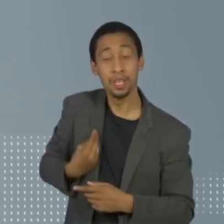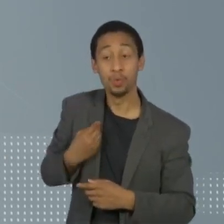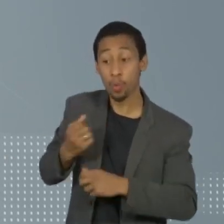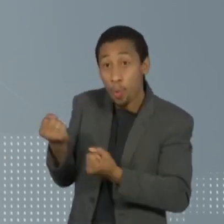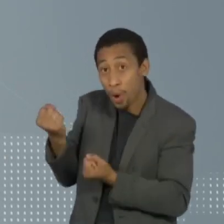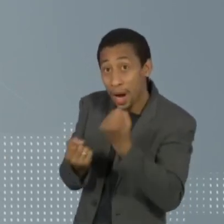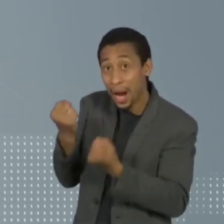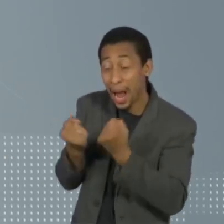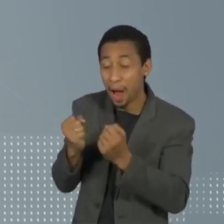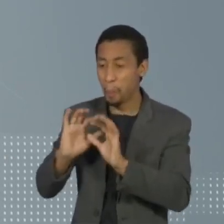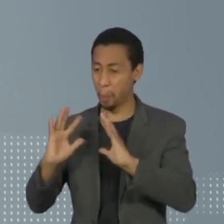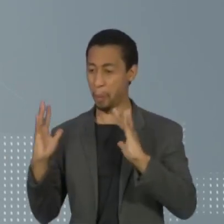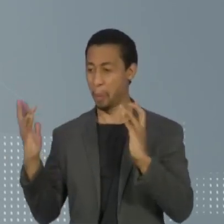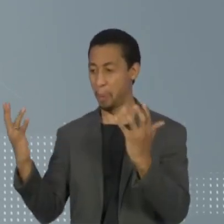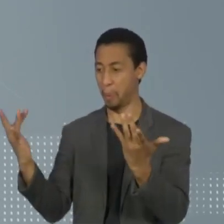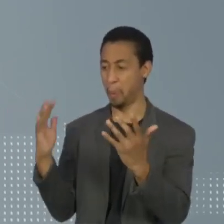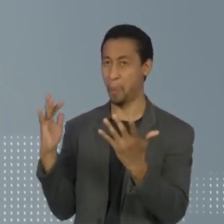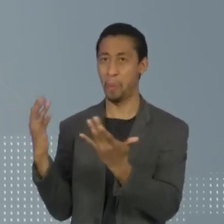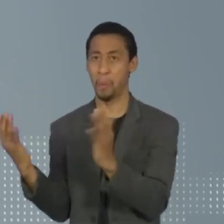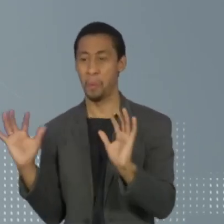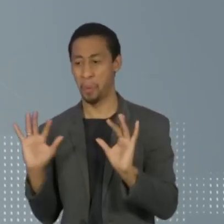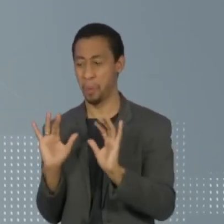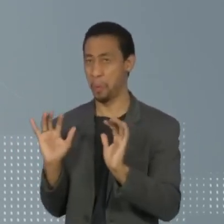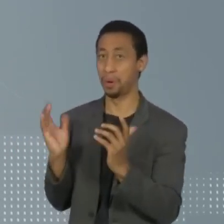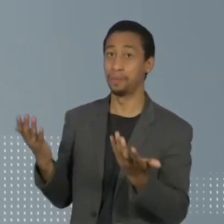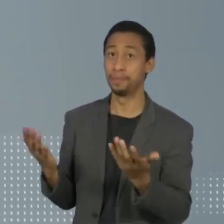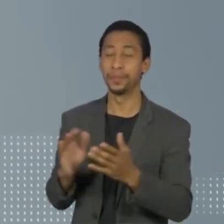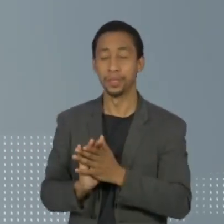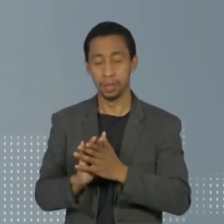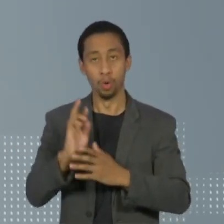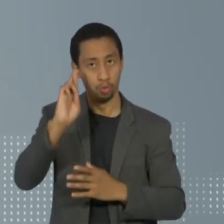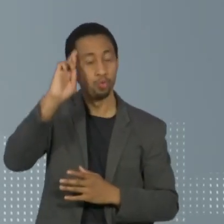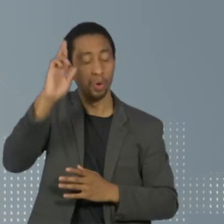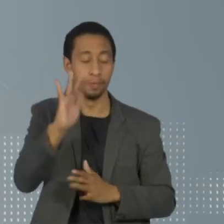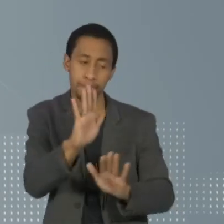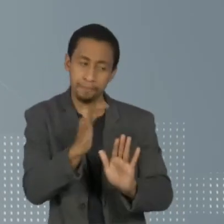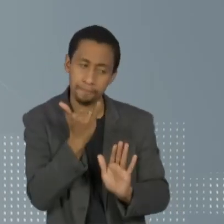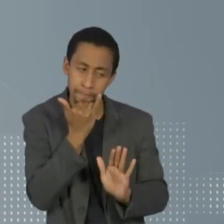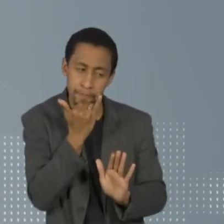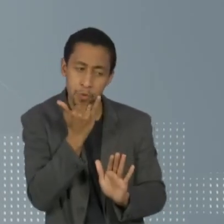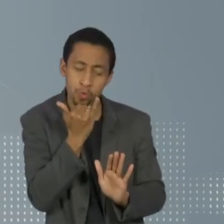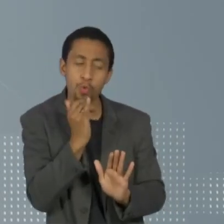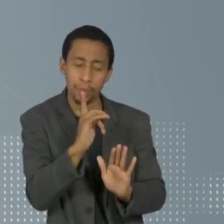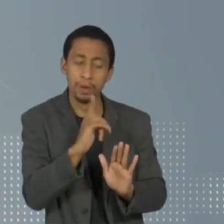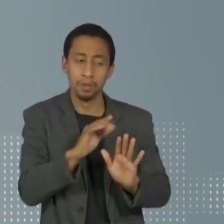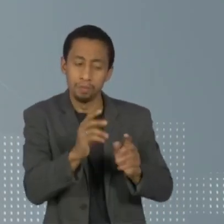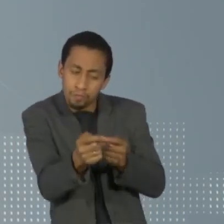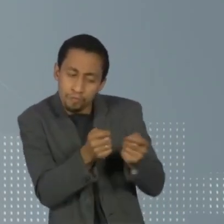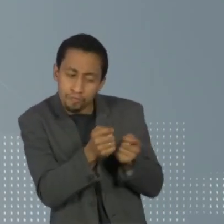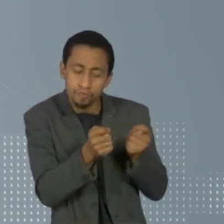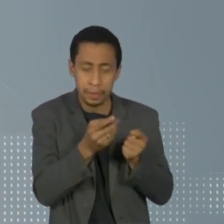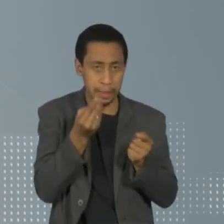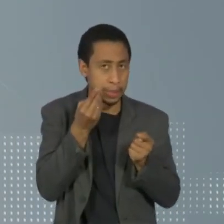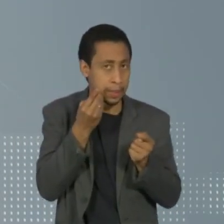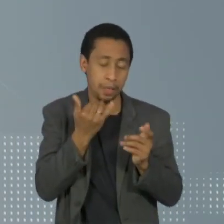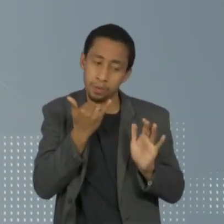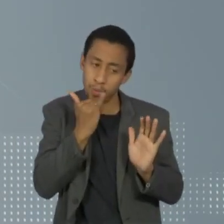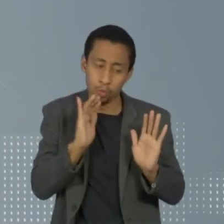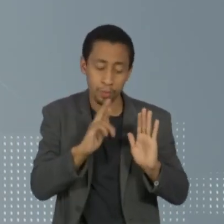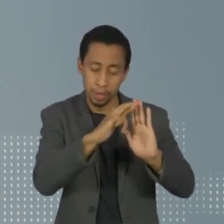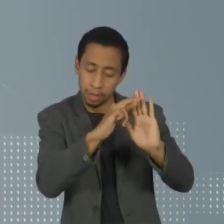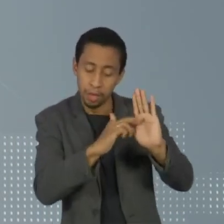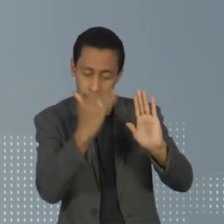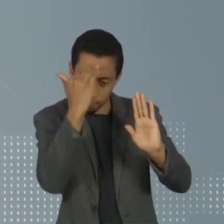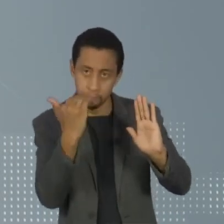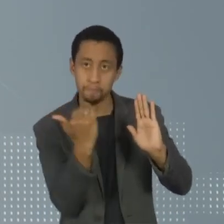foi notificado. Os donos do bar pediram desculpas e disseram que vão ampliar esforços para evitar desrespeito às medidas